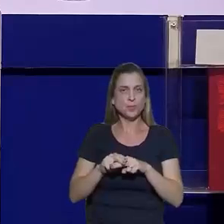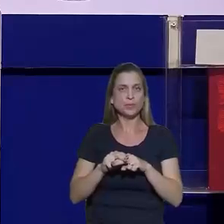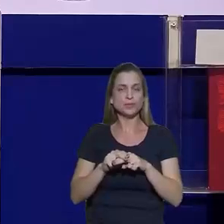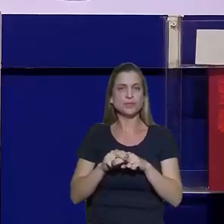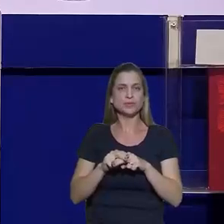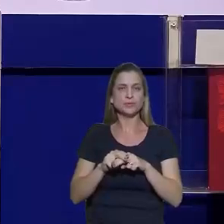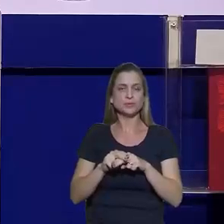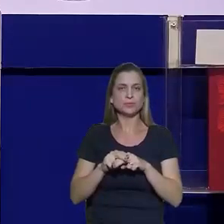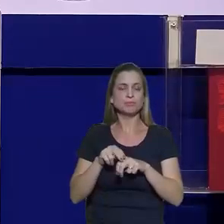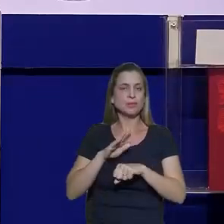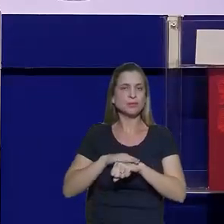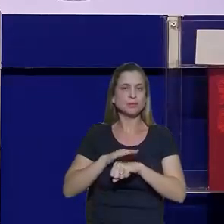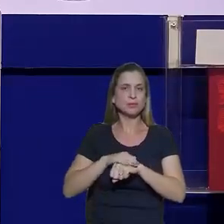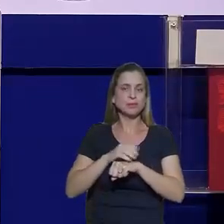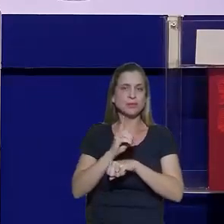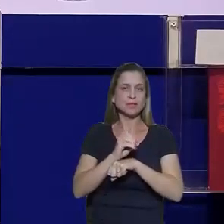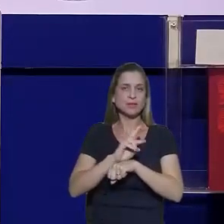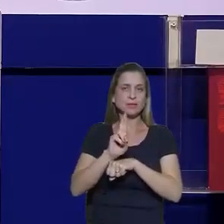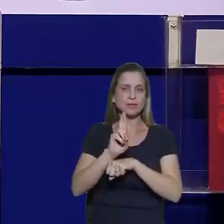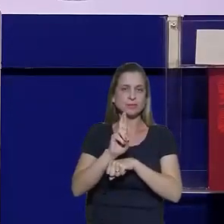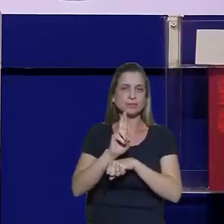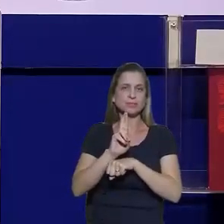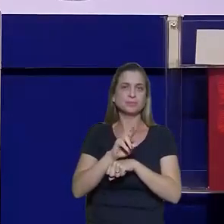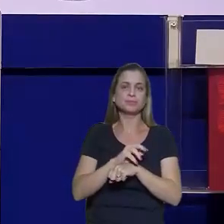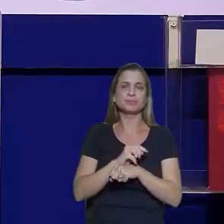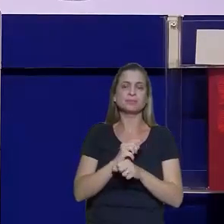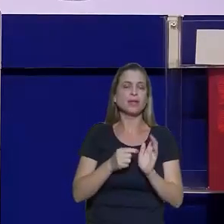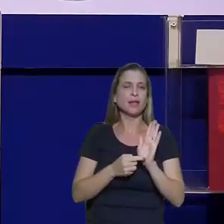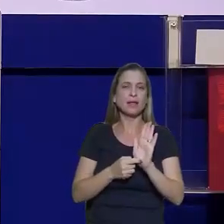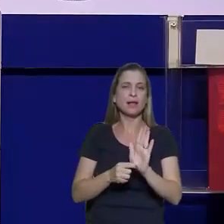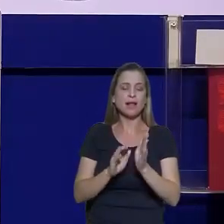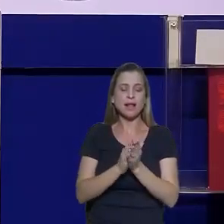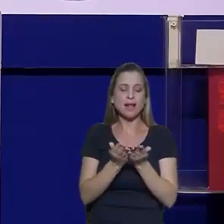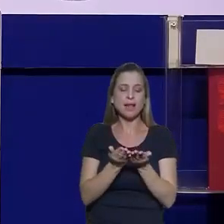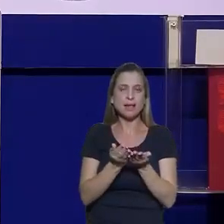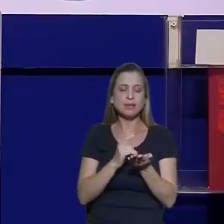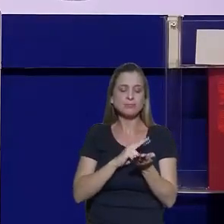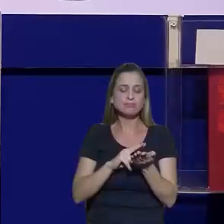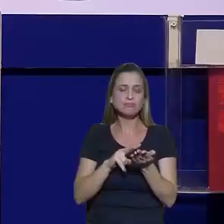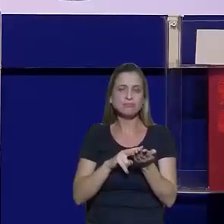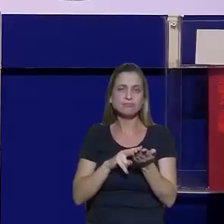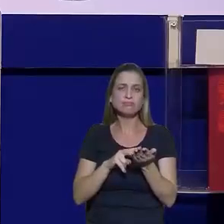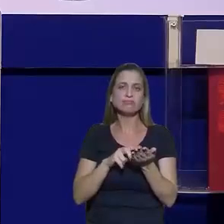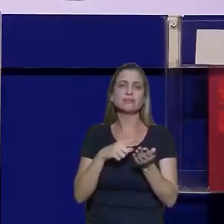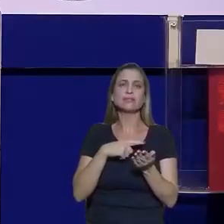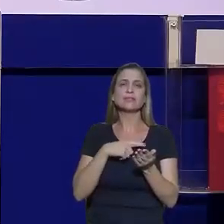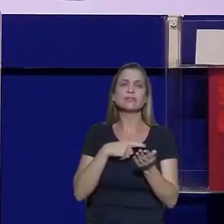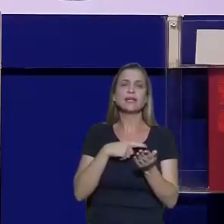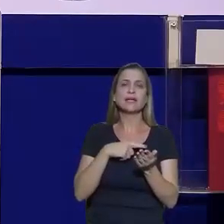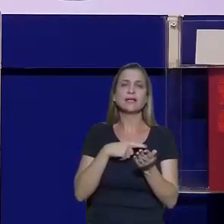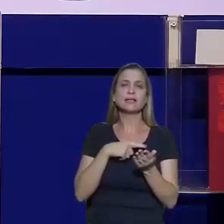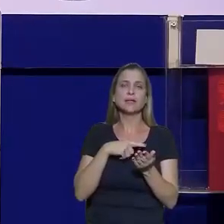fazer o doutorado. Esse livro aqui tem uma lição, inclusive, que